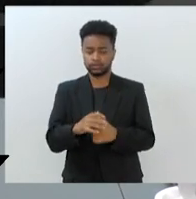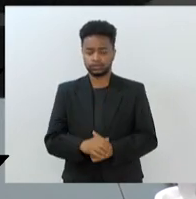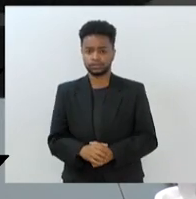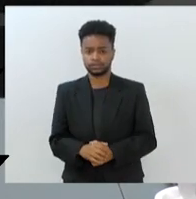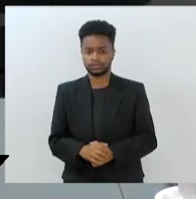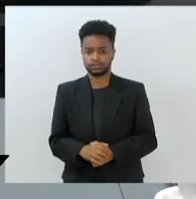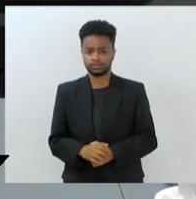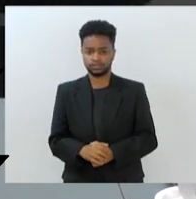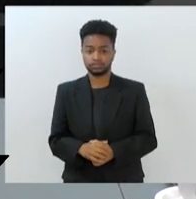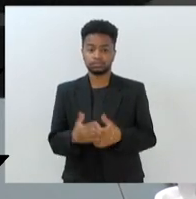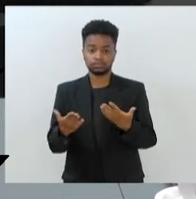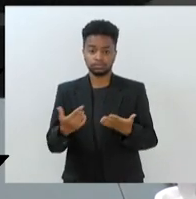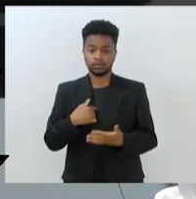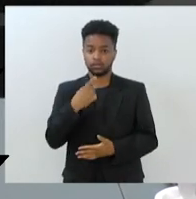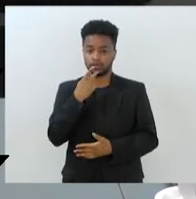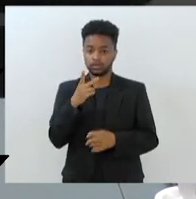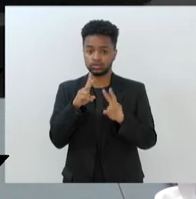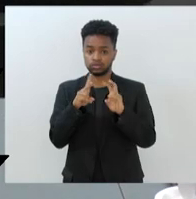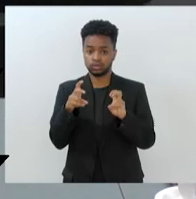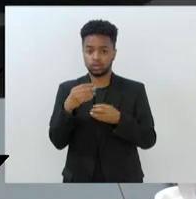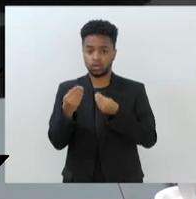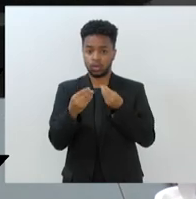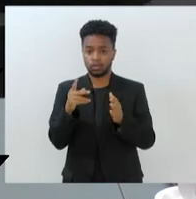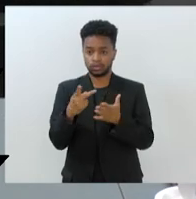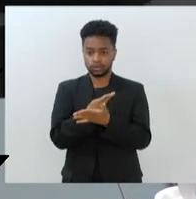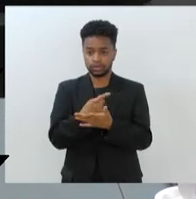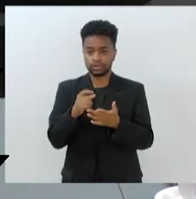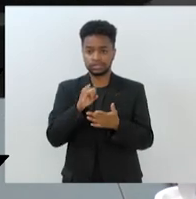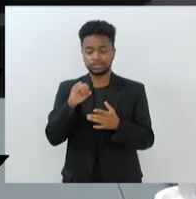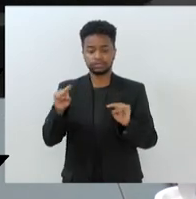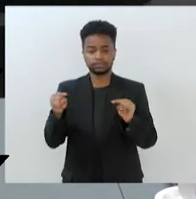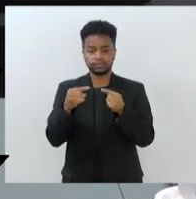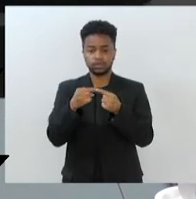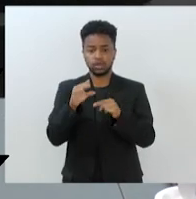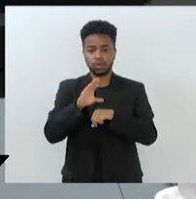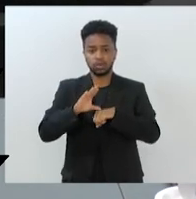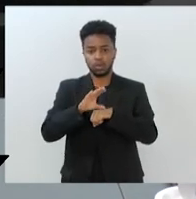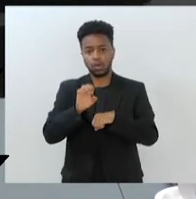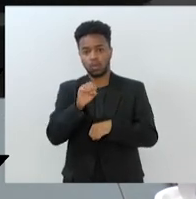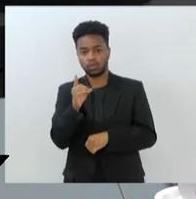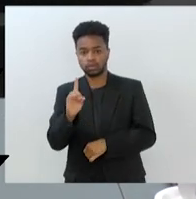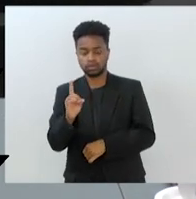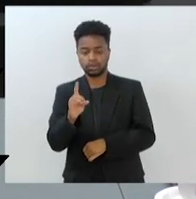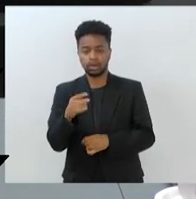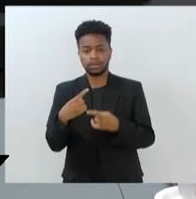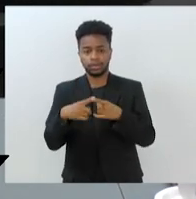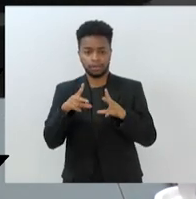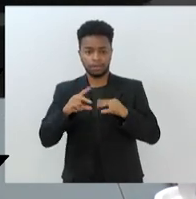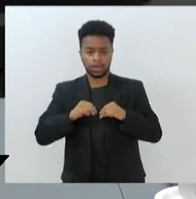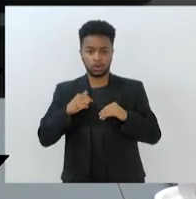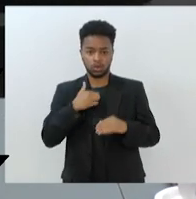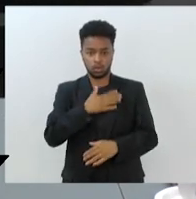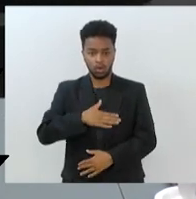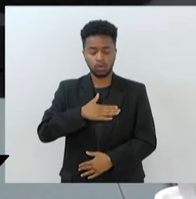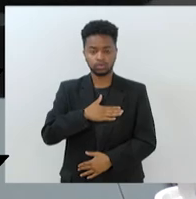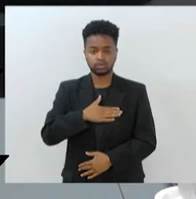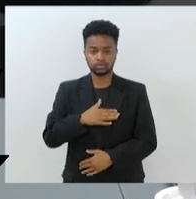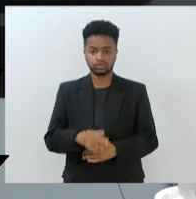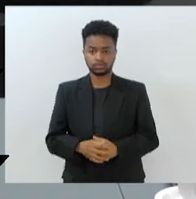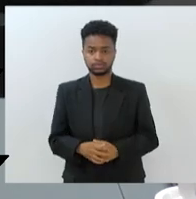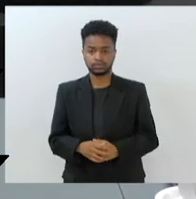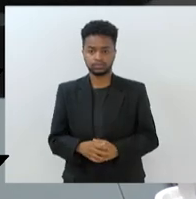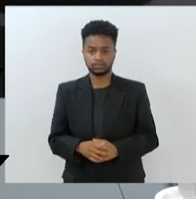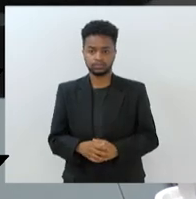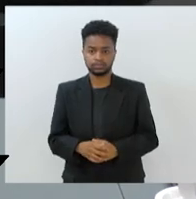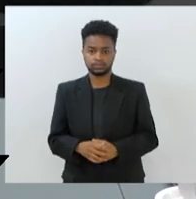e aí estou falando da forma, da constitucionalidade dessa matéria. Eu até no mérito gosto. Eu também tenho. Mas eu